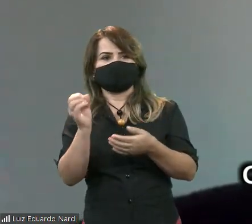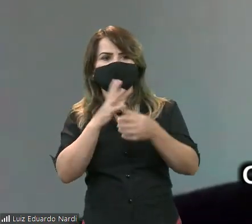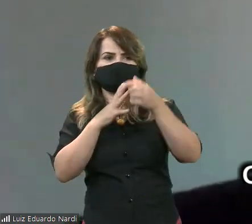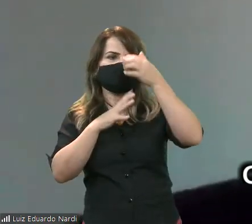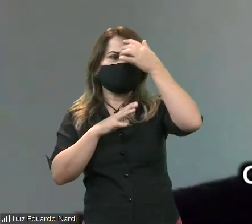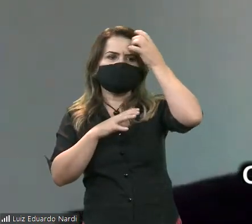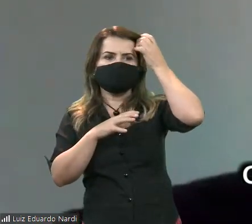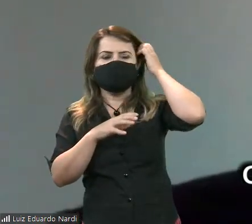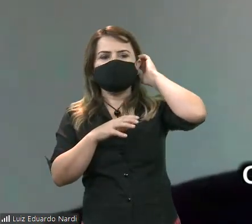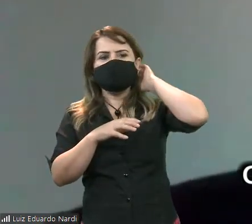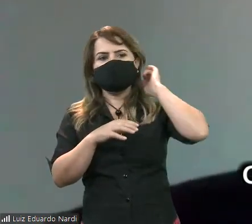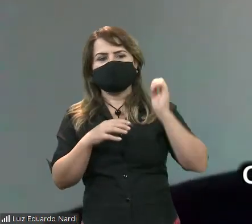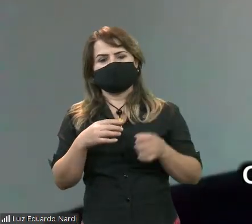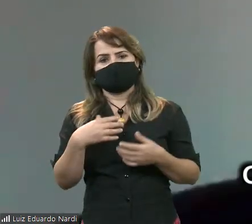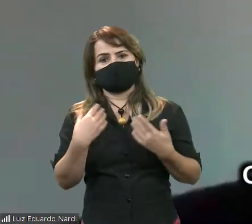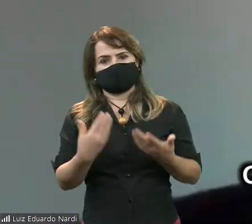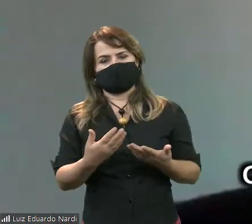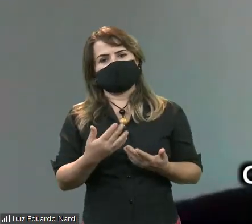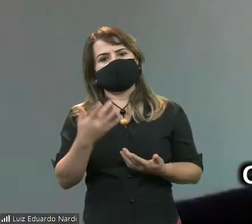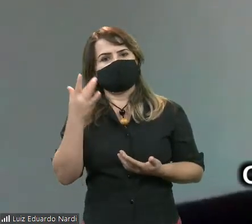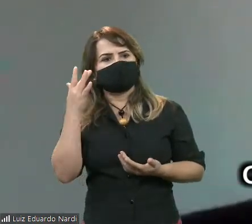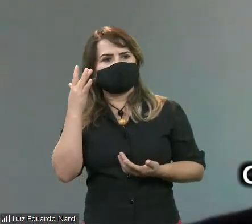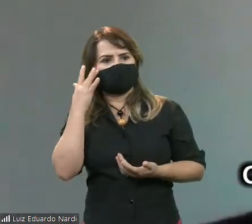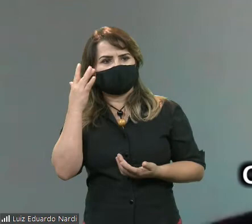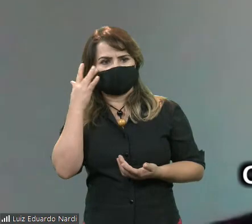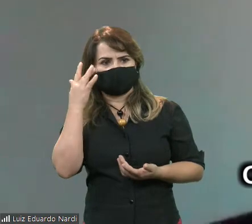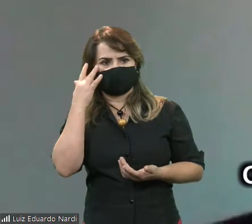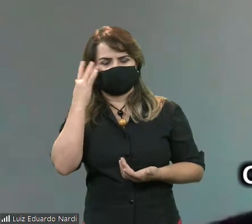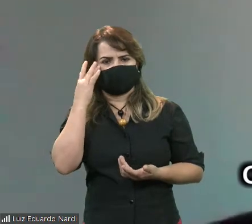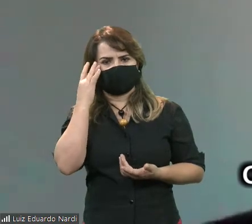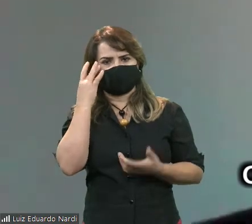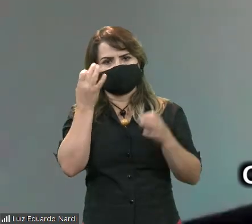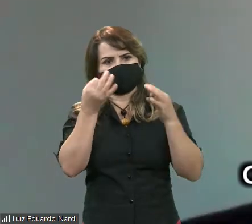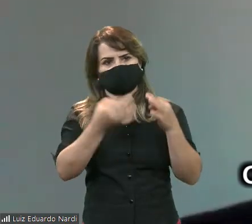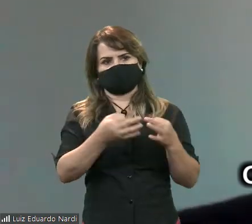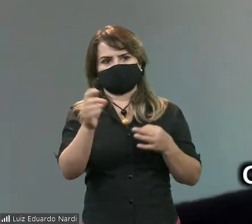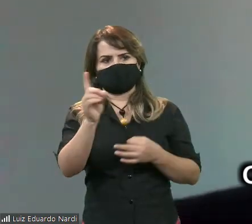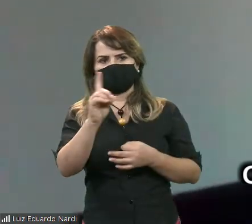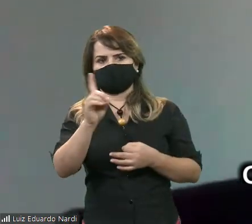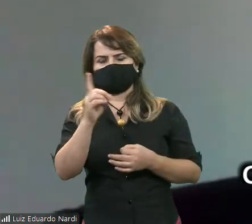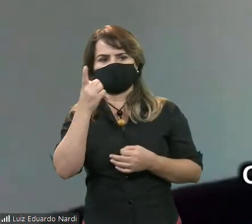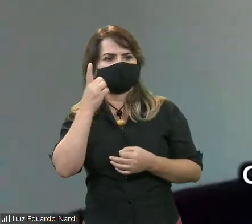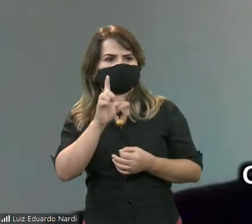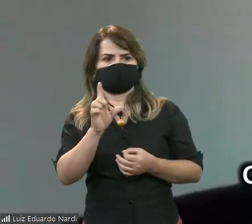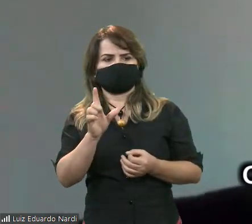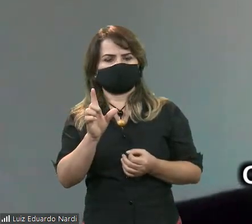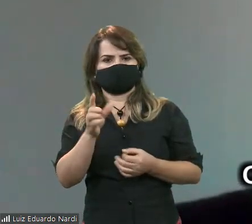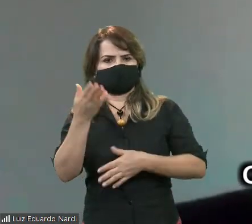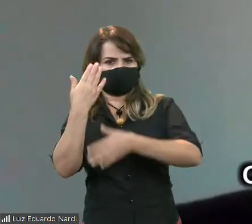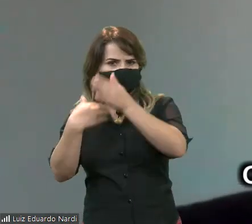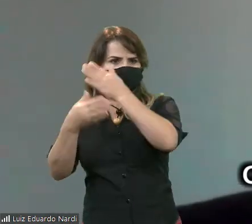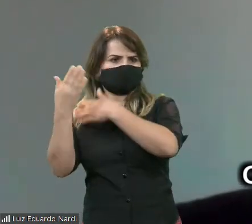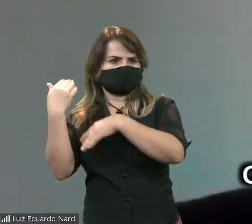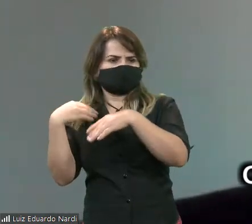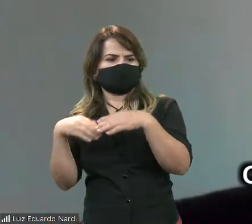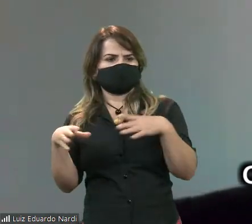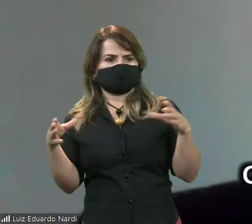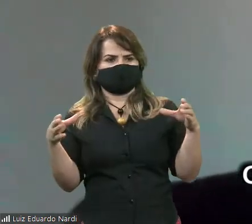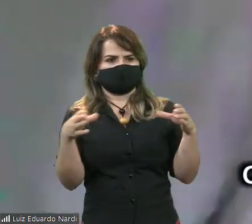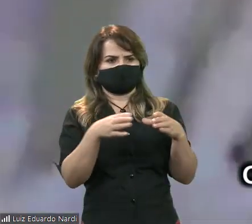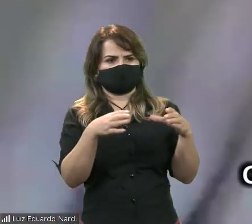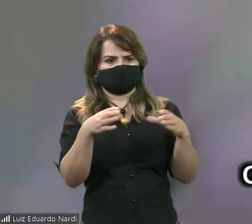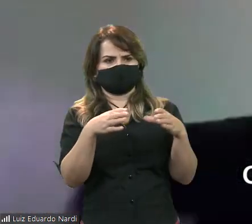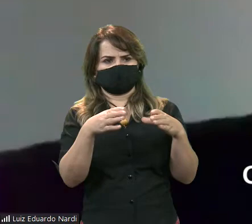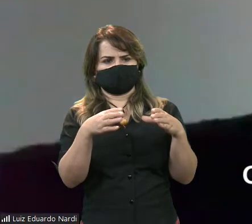não acho, isso não vai aperfeiçoar coisa alguma. Isso, no passado, era uma maneira de concentrar no secretário da